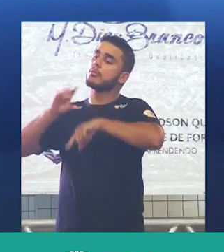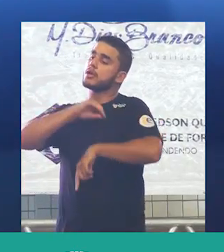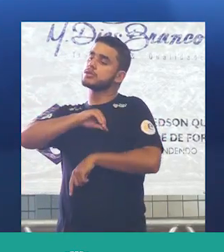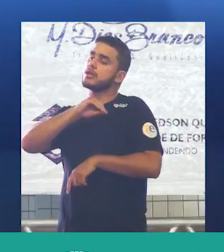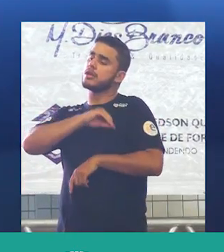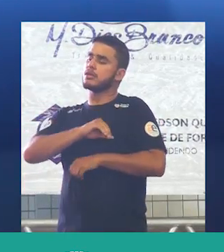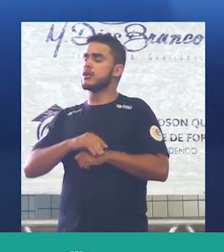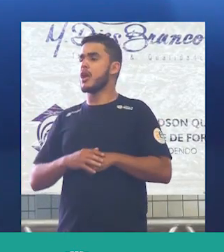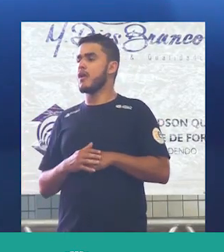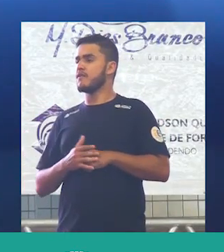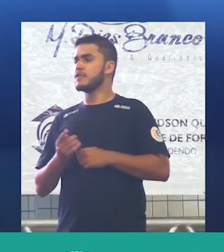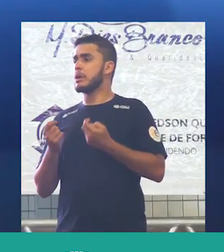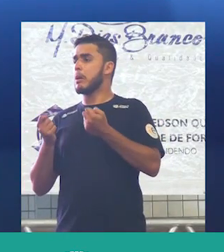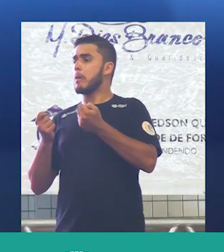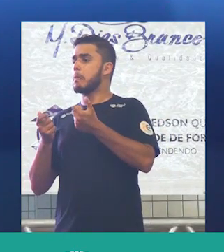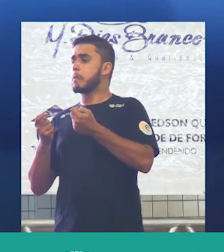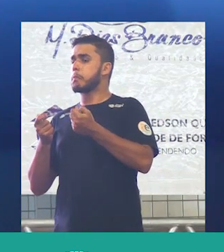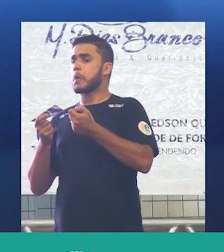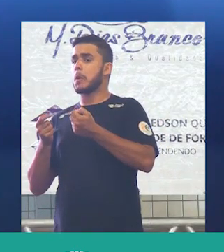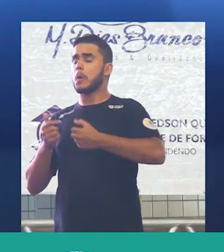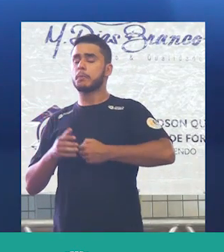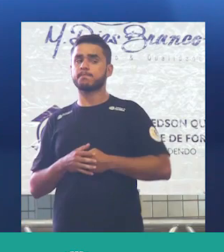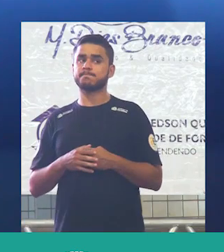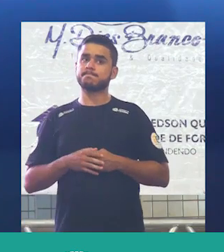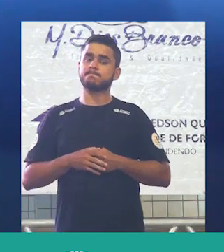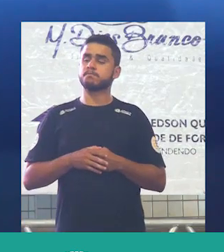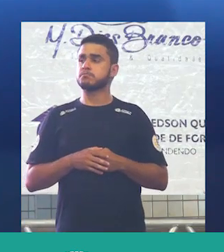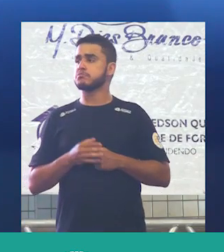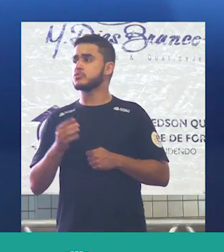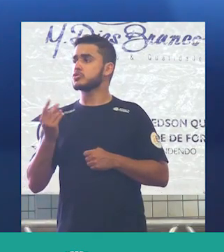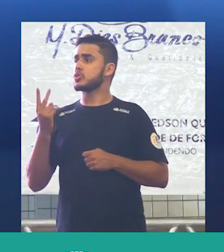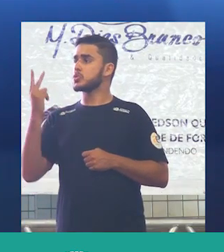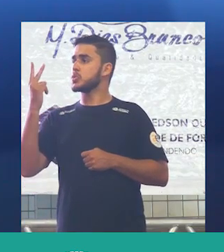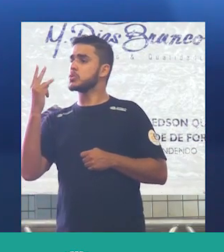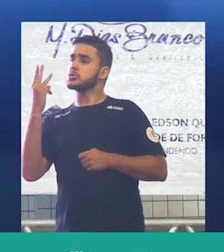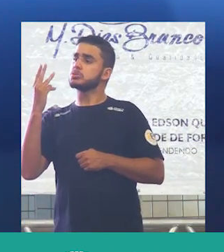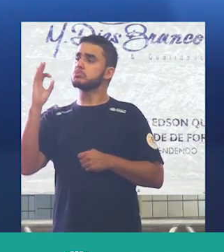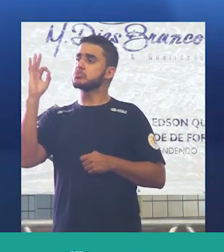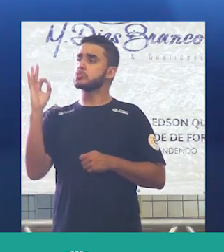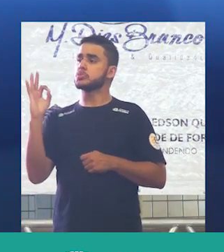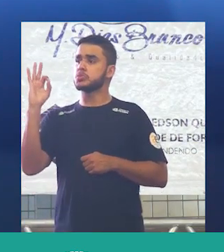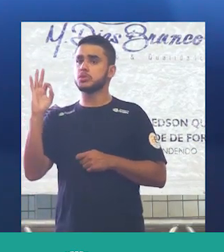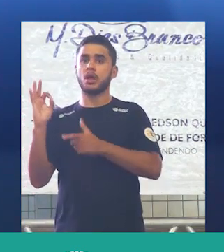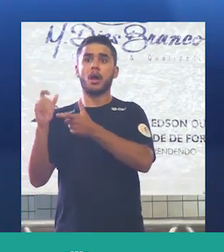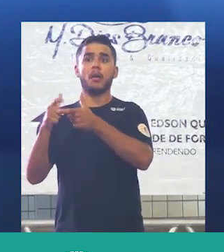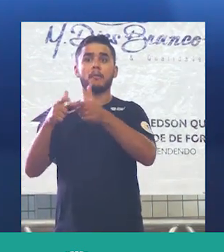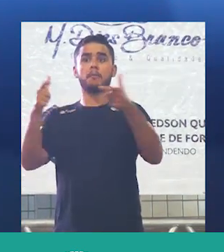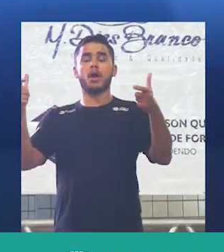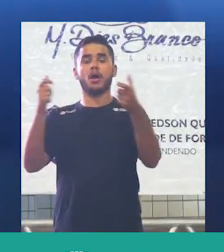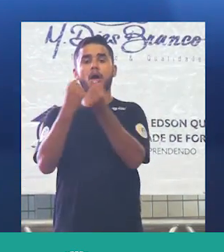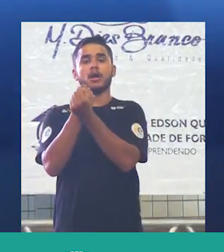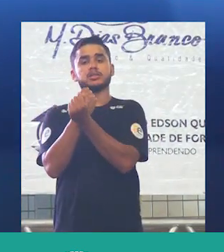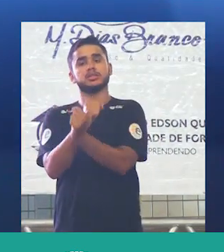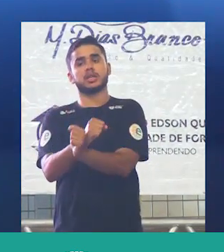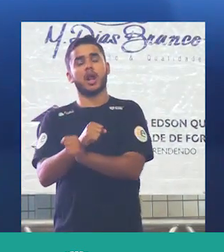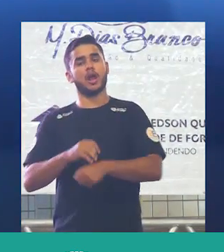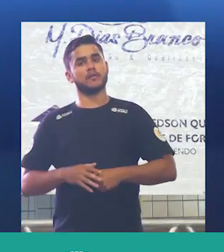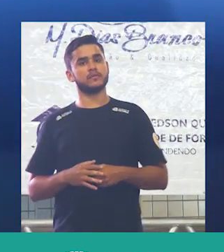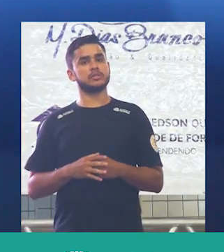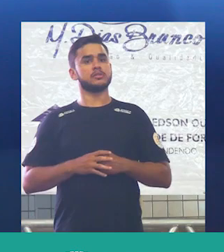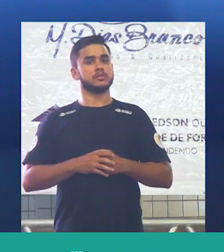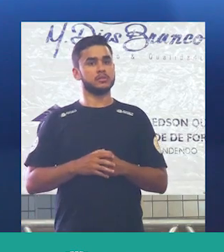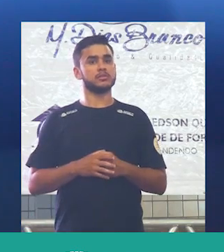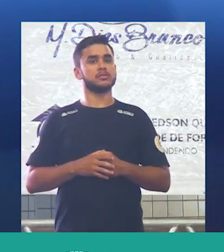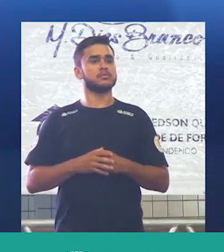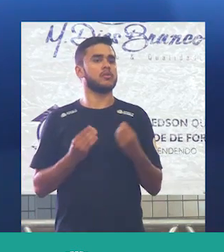Ixi, quase ninguém. 2, 3% da população. A maioria da população é composta por